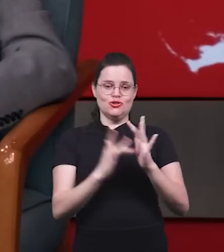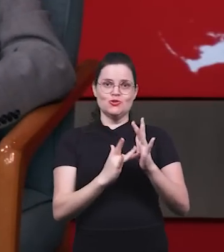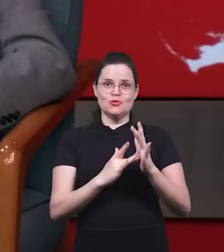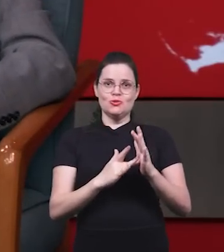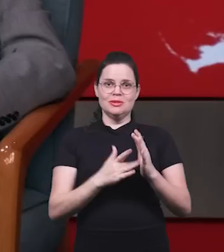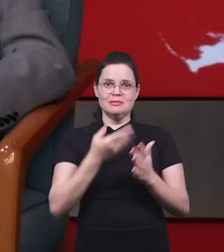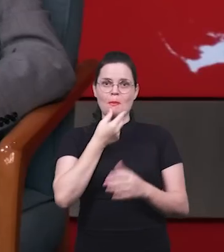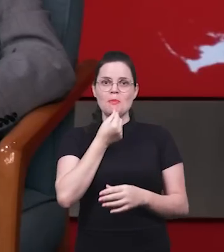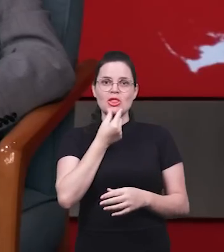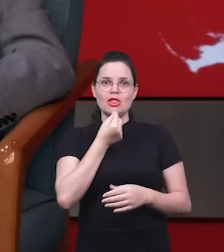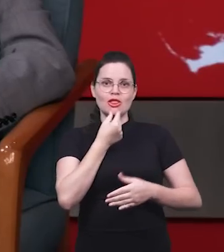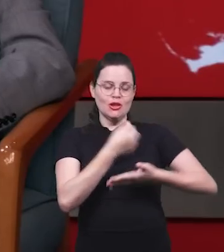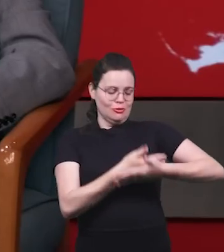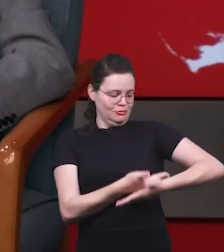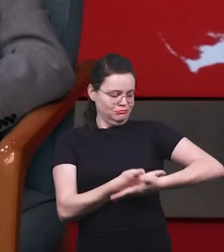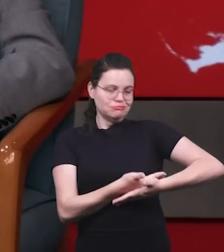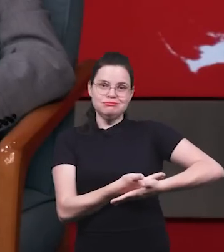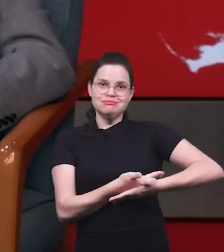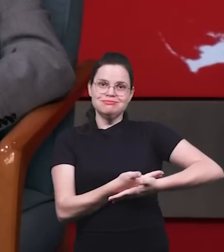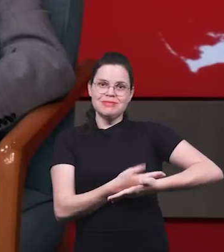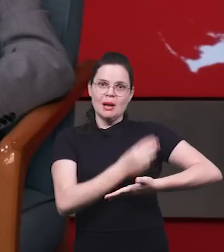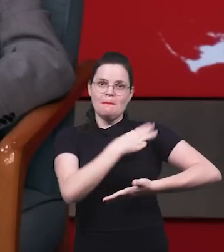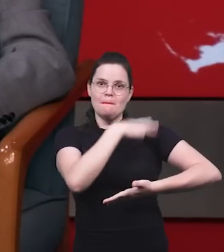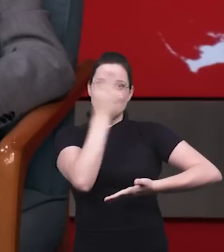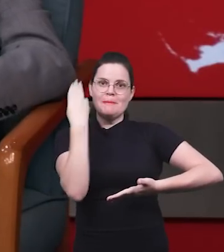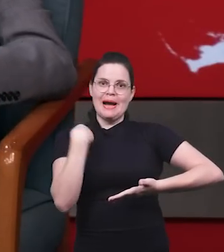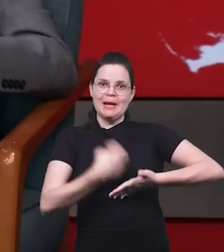templo quando era